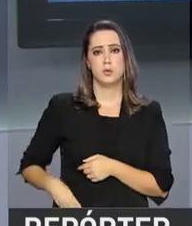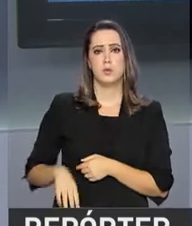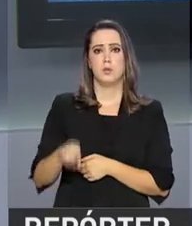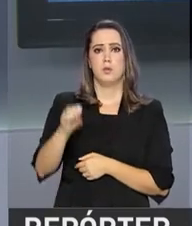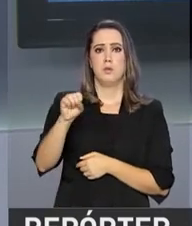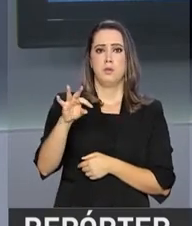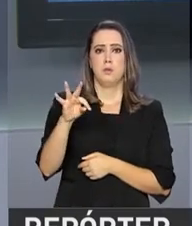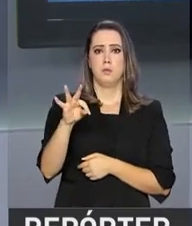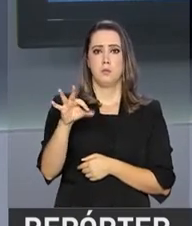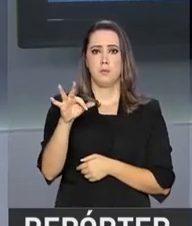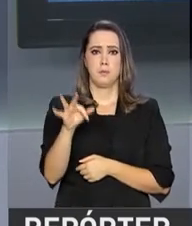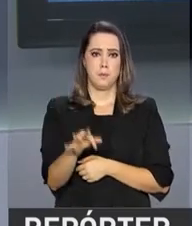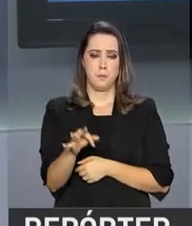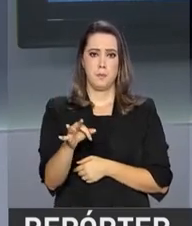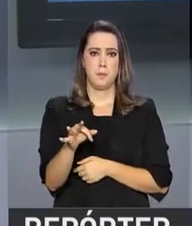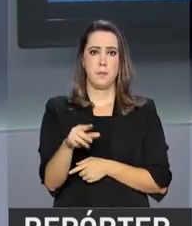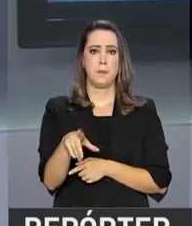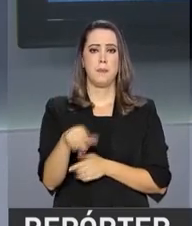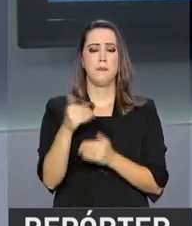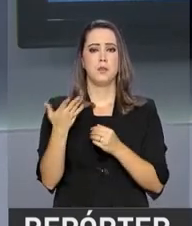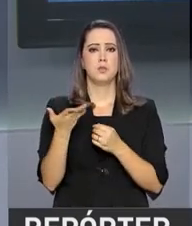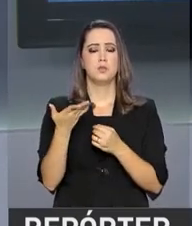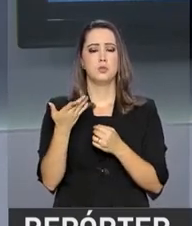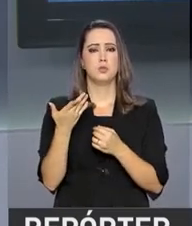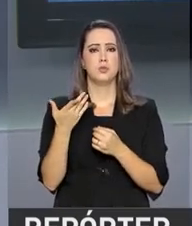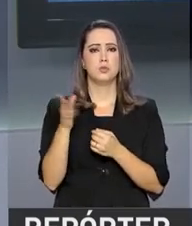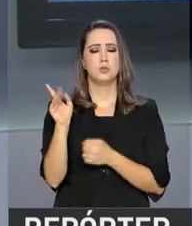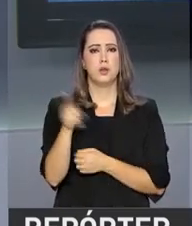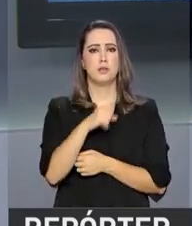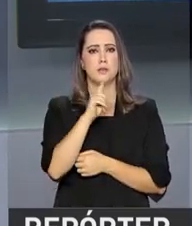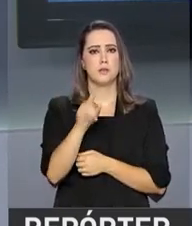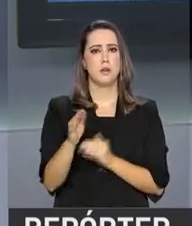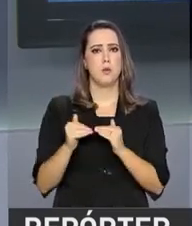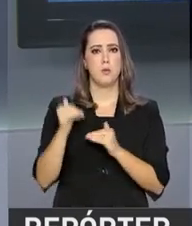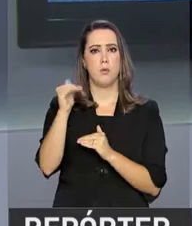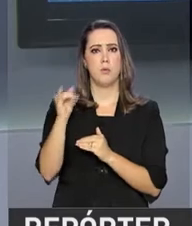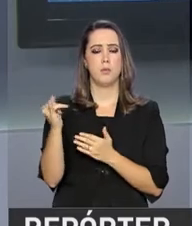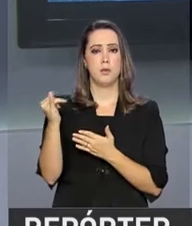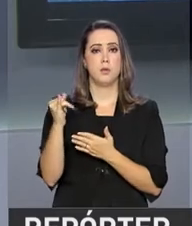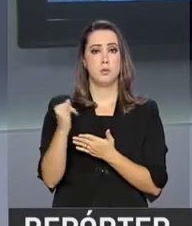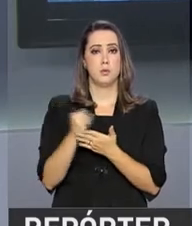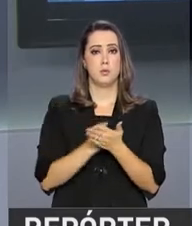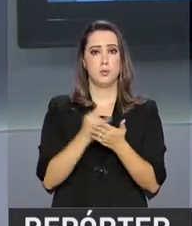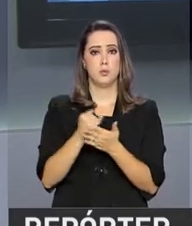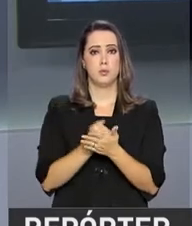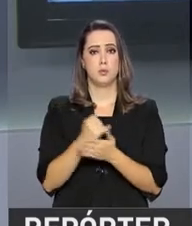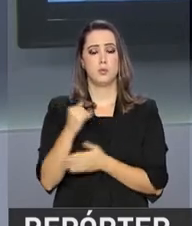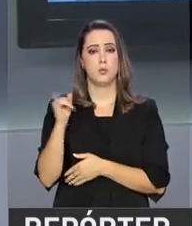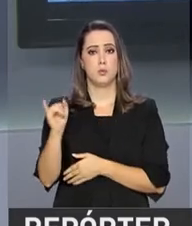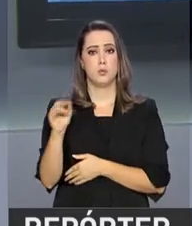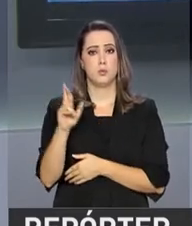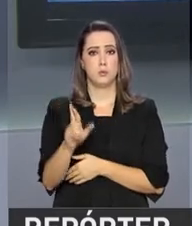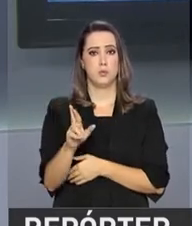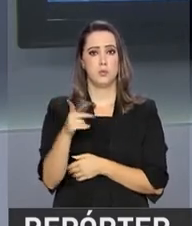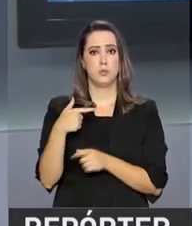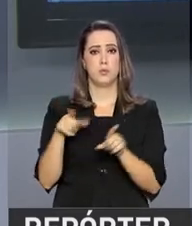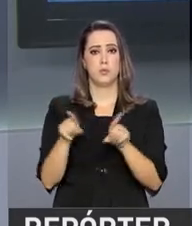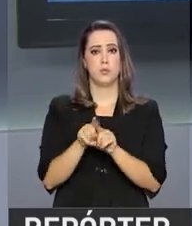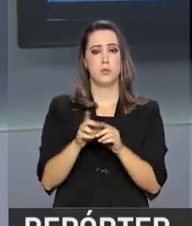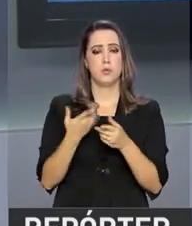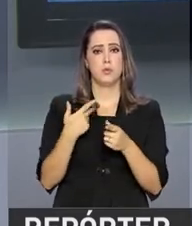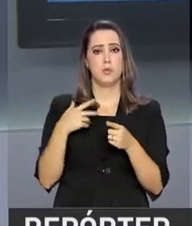ricardo lewandowski de suspender o aumento da contribuição previdenciária para servidores públicos federais e o